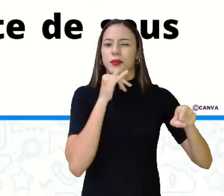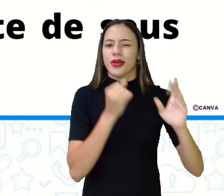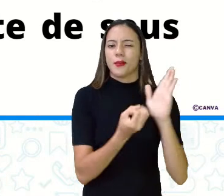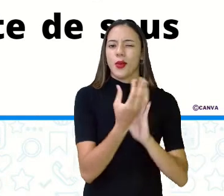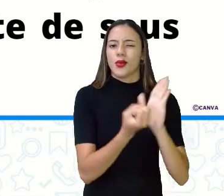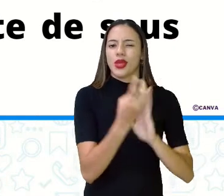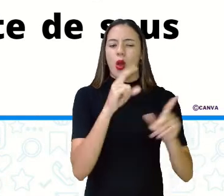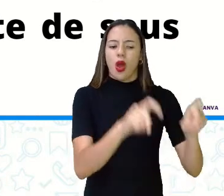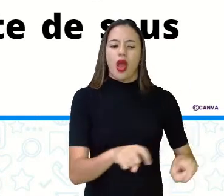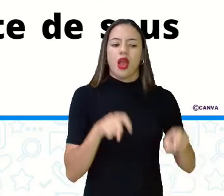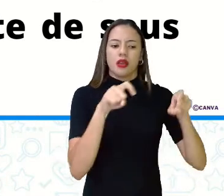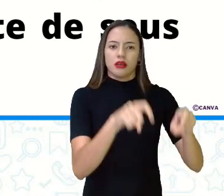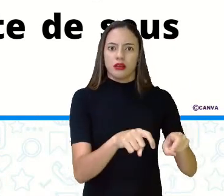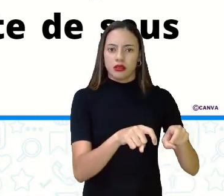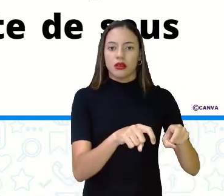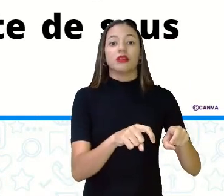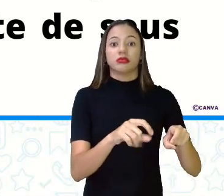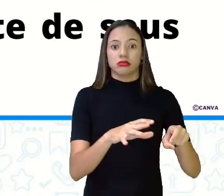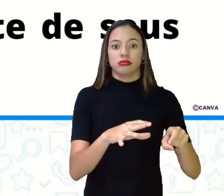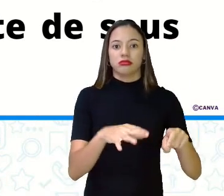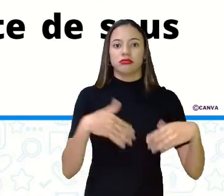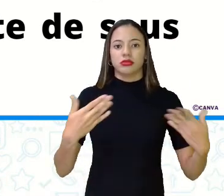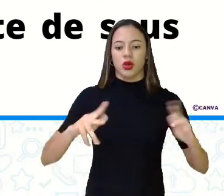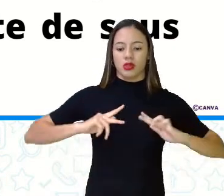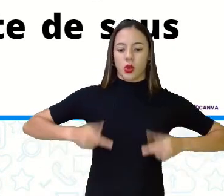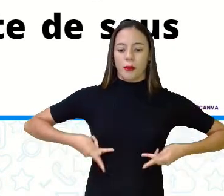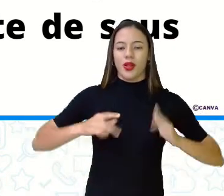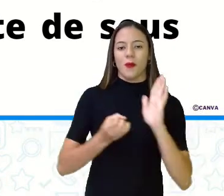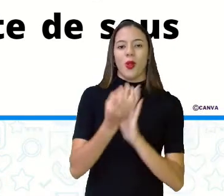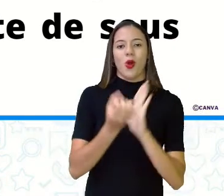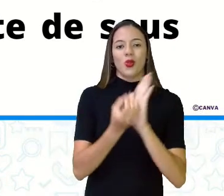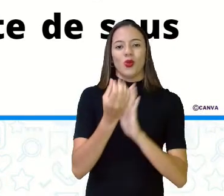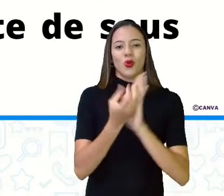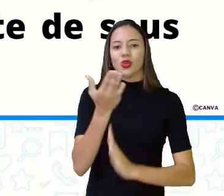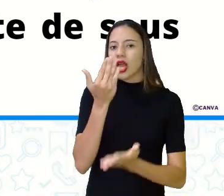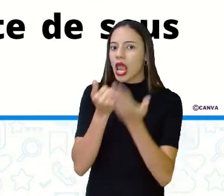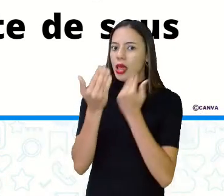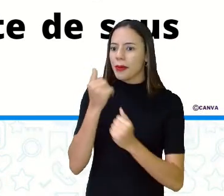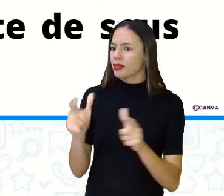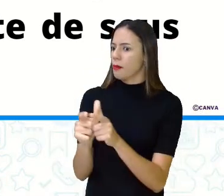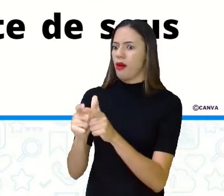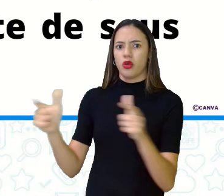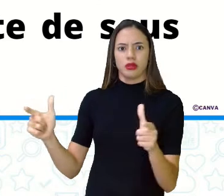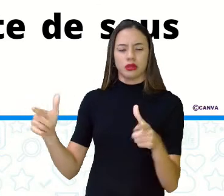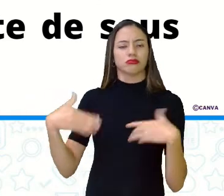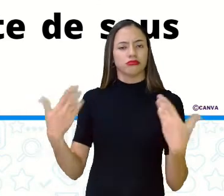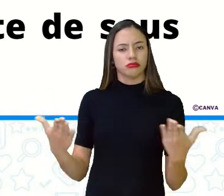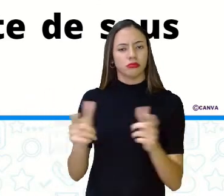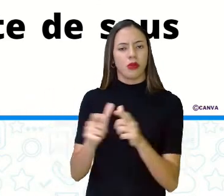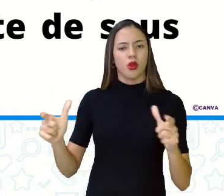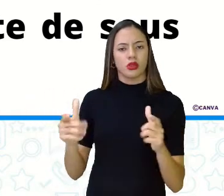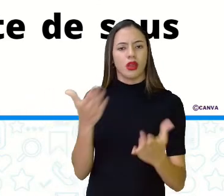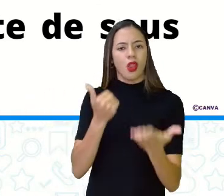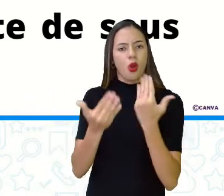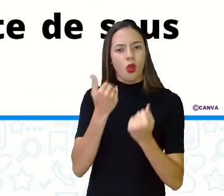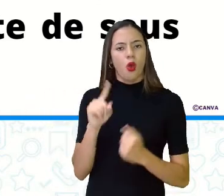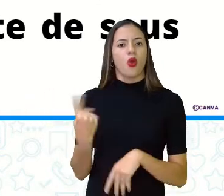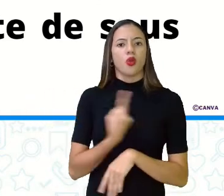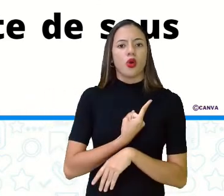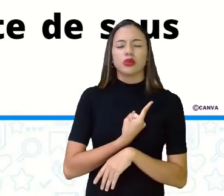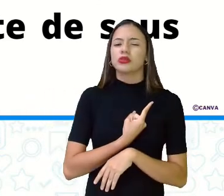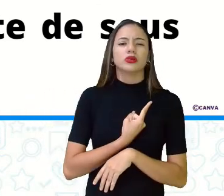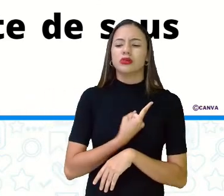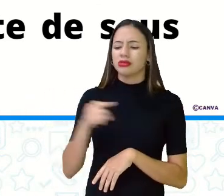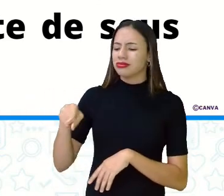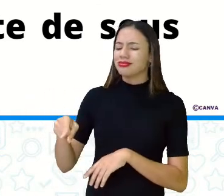homem produz grande parte dos seus alimentos. Então, grande parte dos nossos alimentos vem do